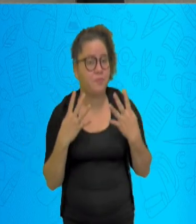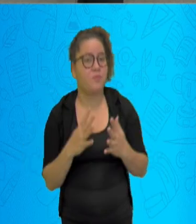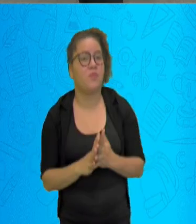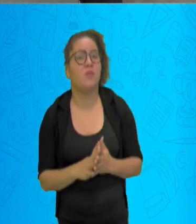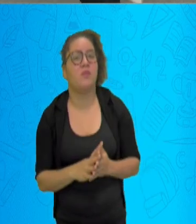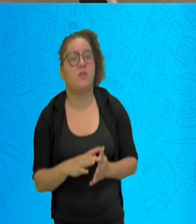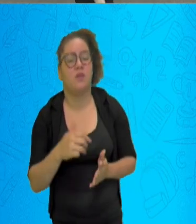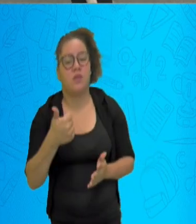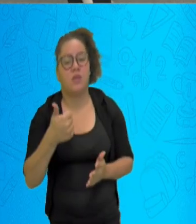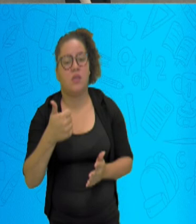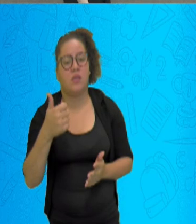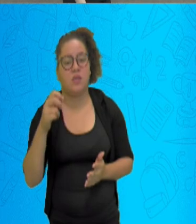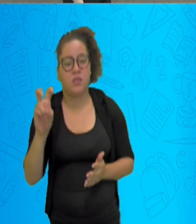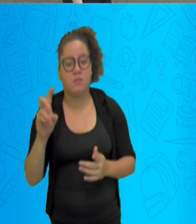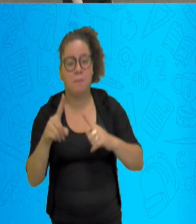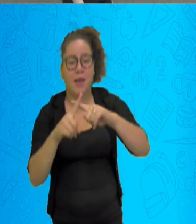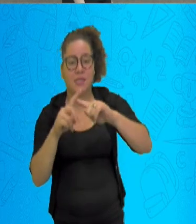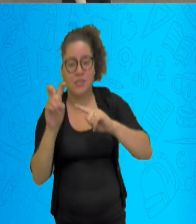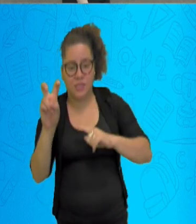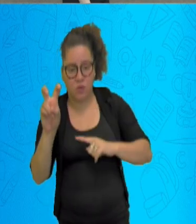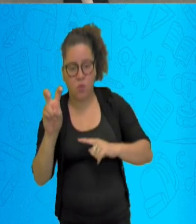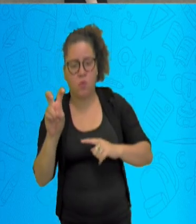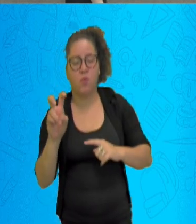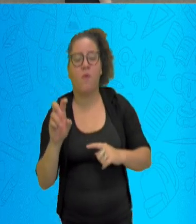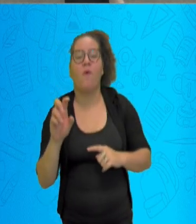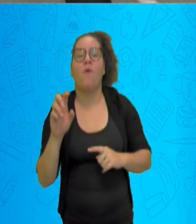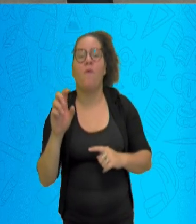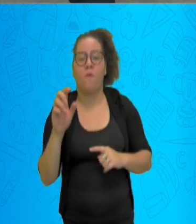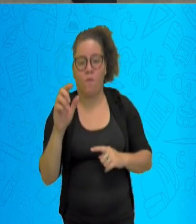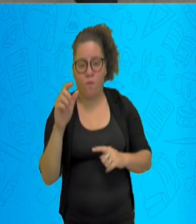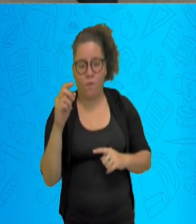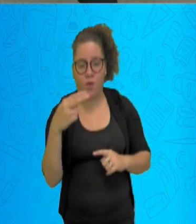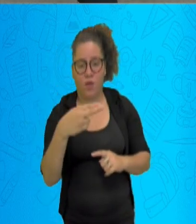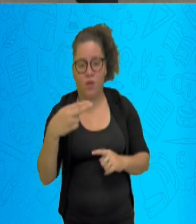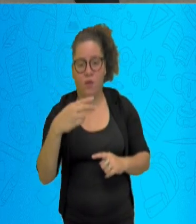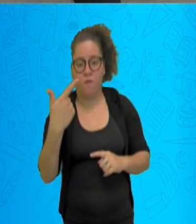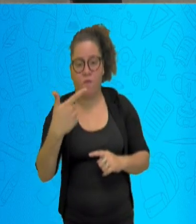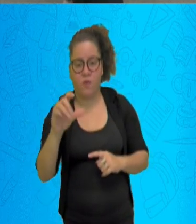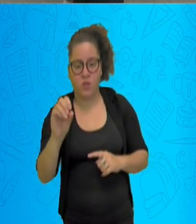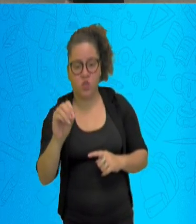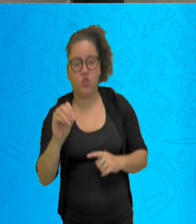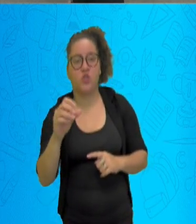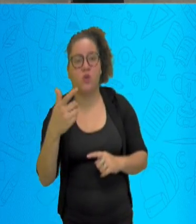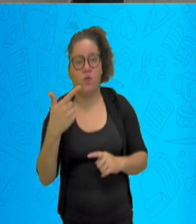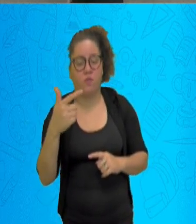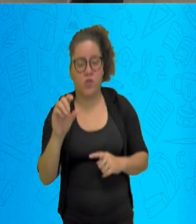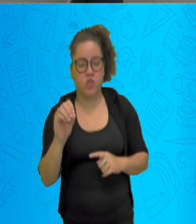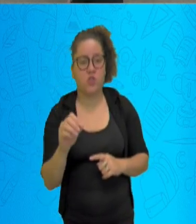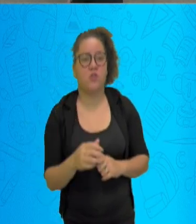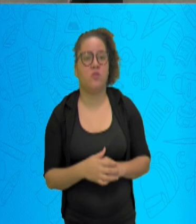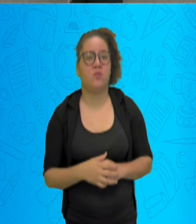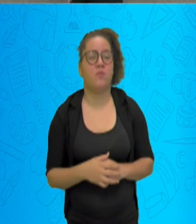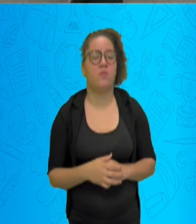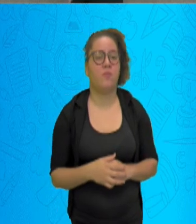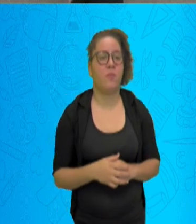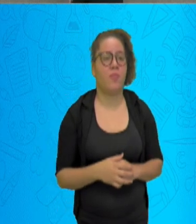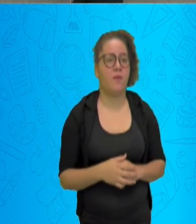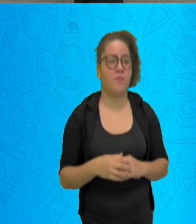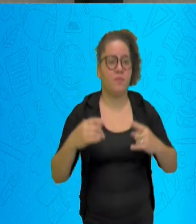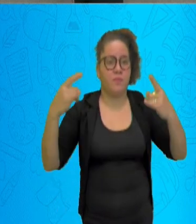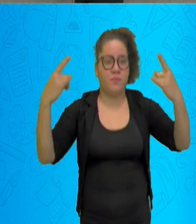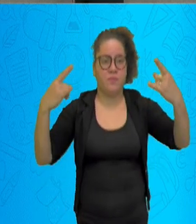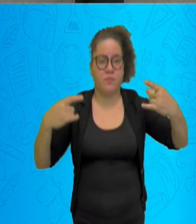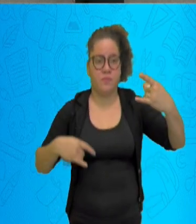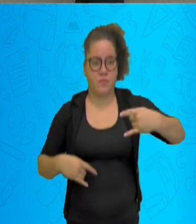é 15 mais 5? Não é 20? Mas é 20 o quê? Eu vou colocar aqui para vocês